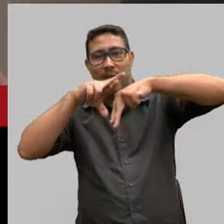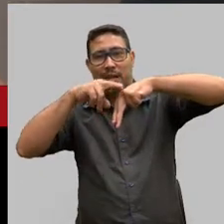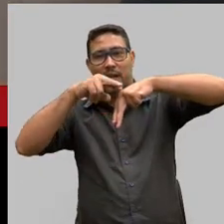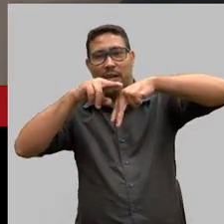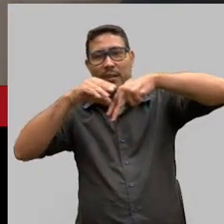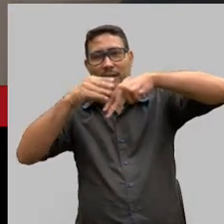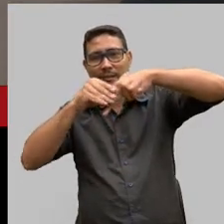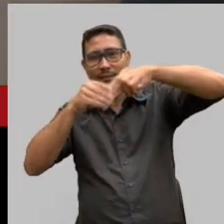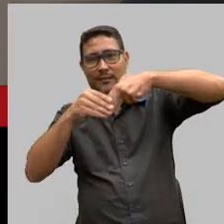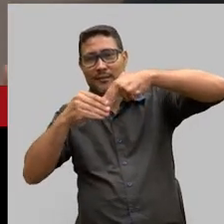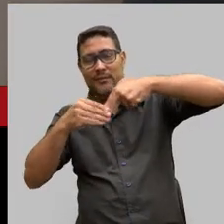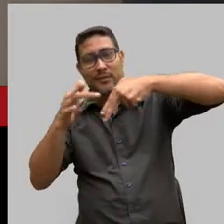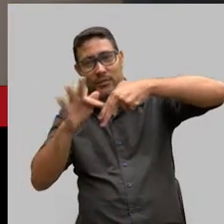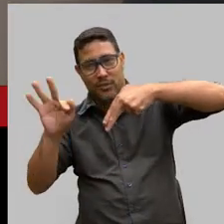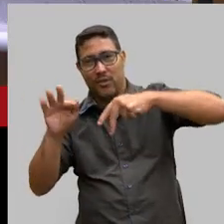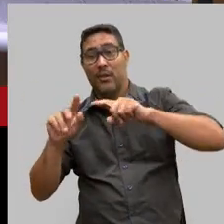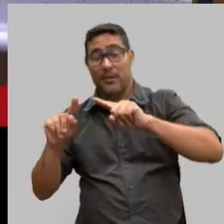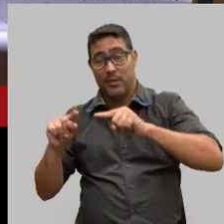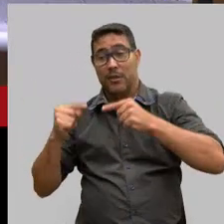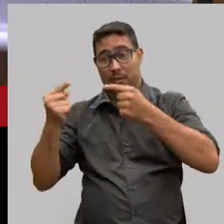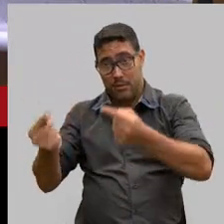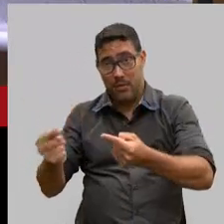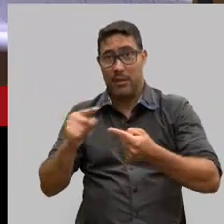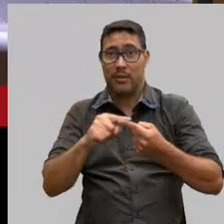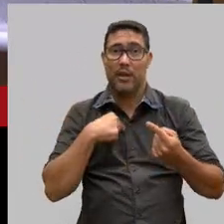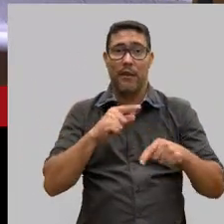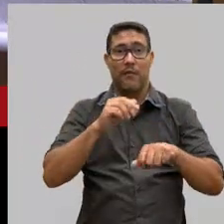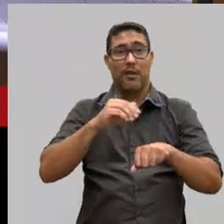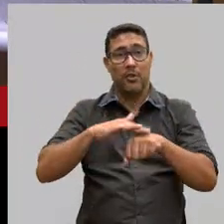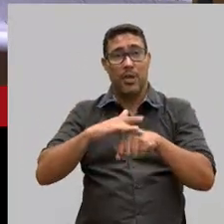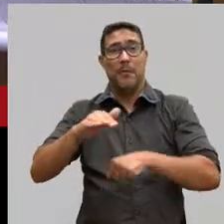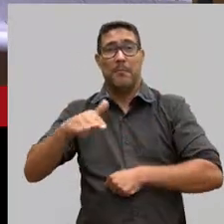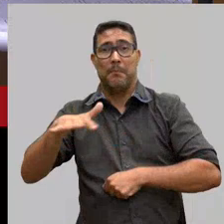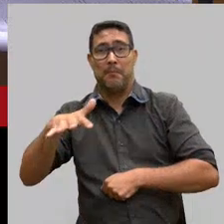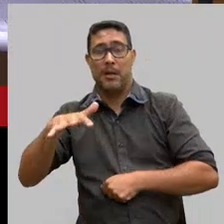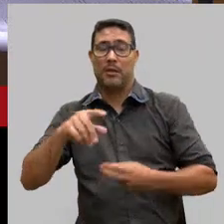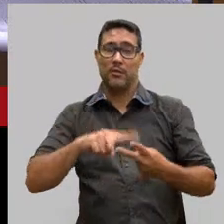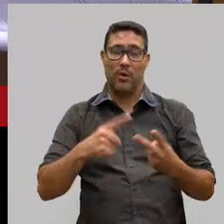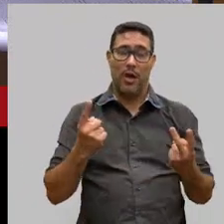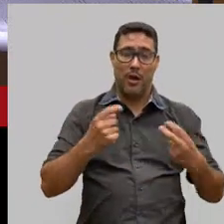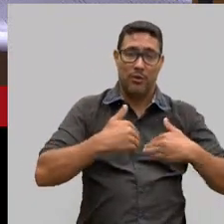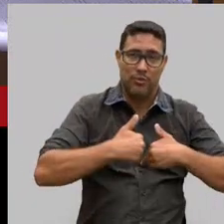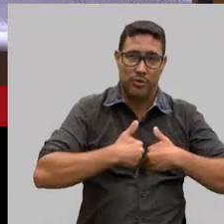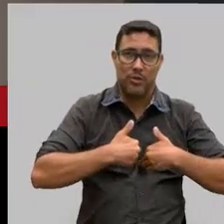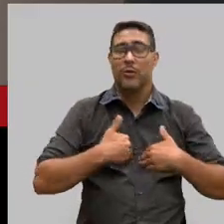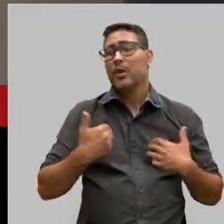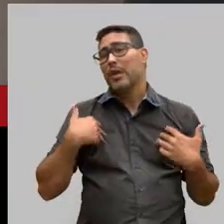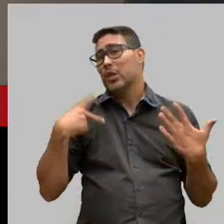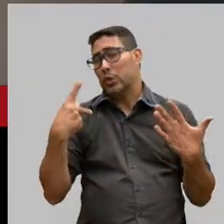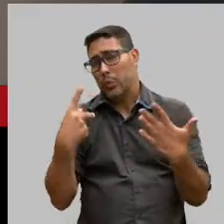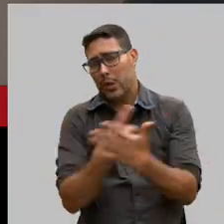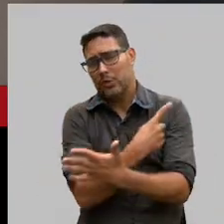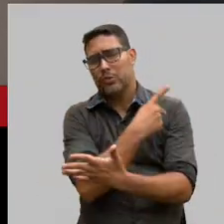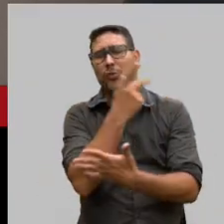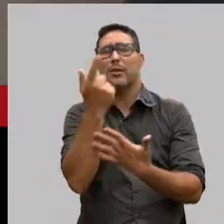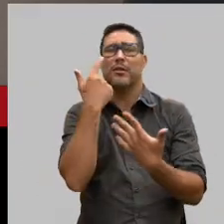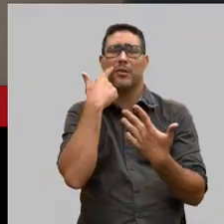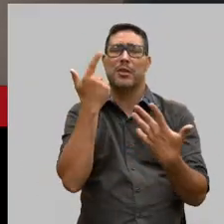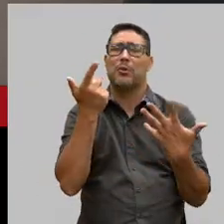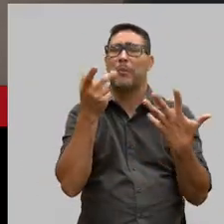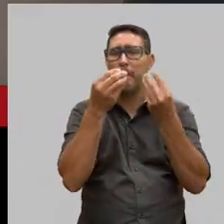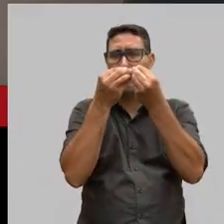o nosso lá sobre paros e autismo né situações onde o preconceito muitas vezes fala mais